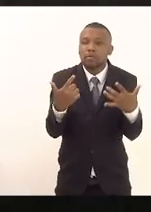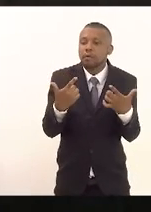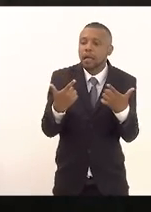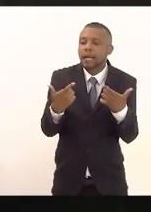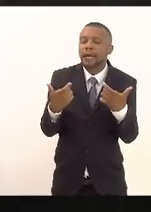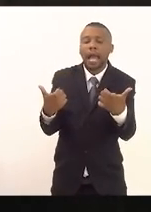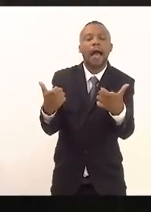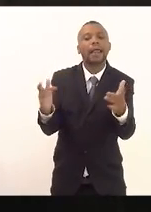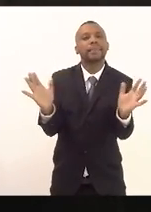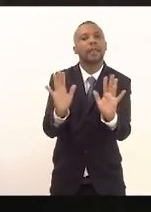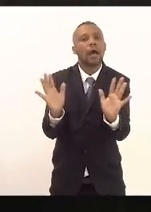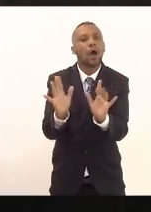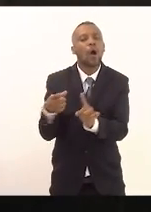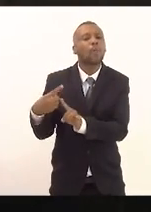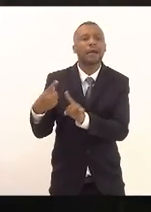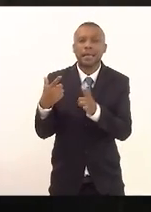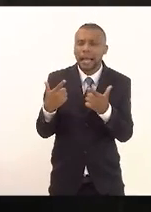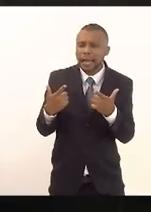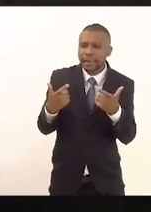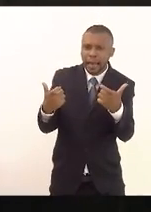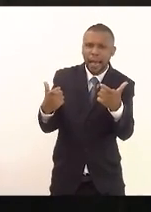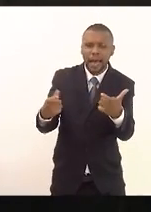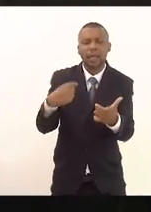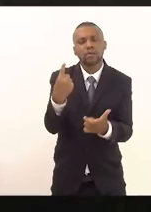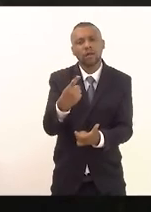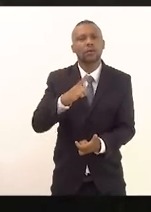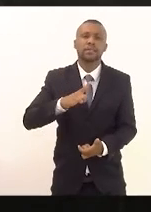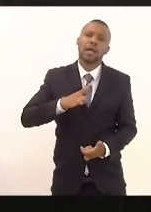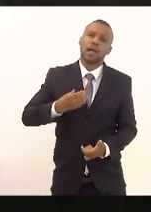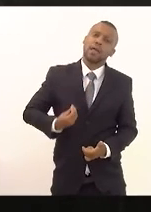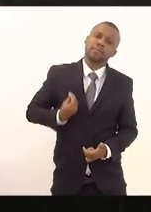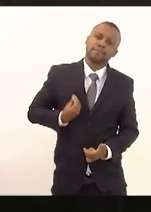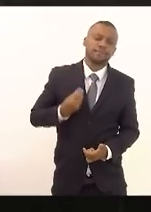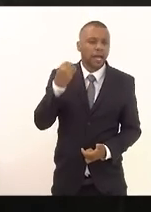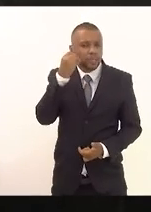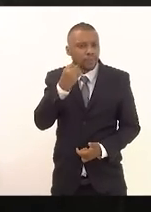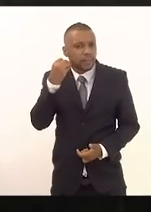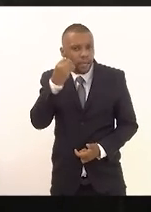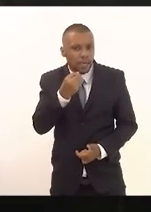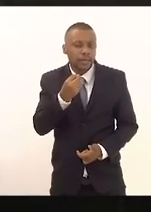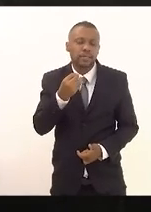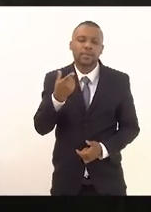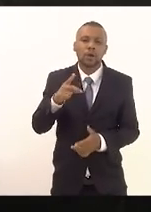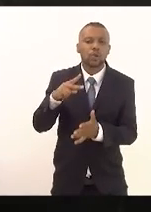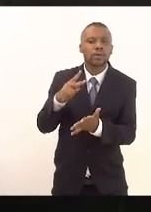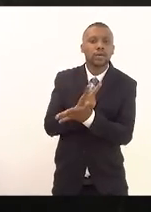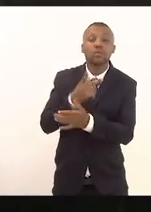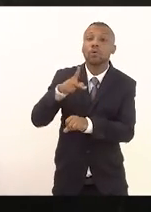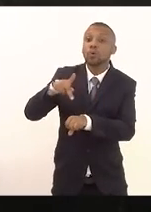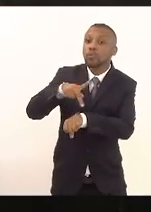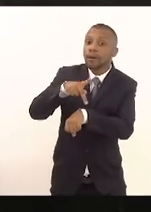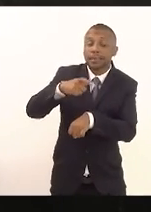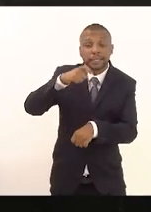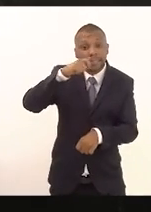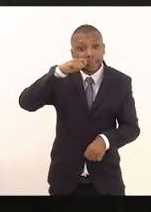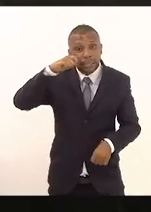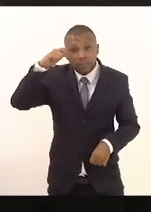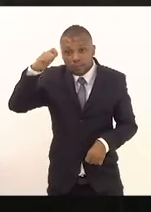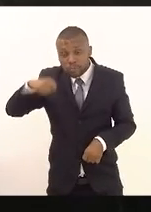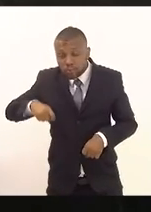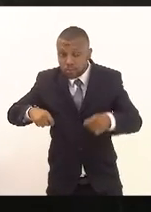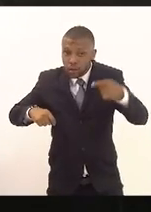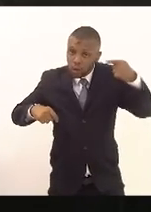por guerra porque guerra a gente já tá vivendo para invasão da Rússia na Ucrânia medo do